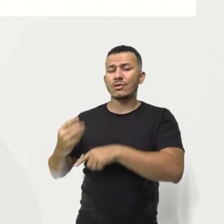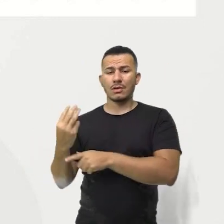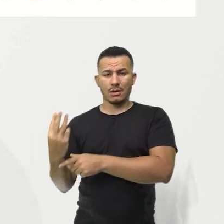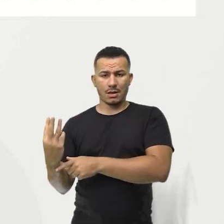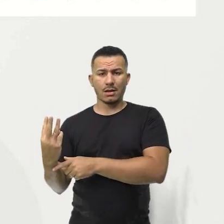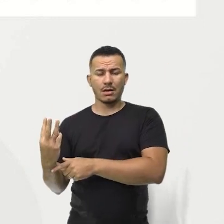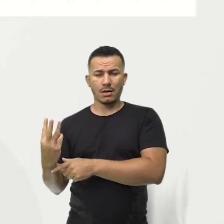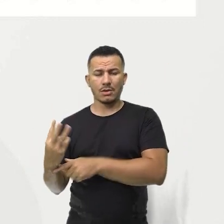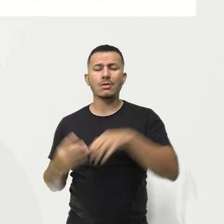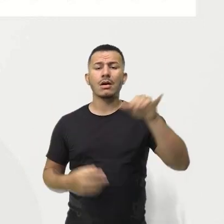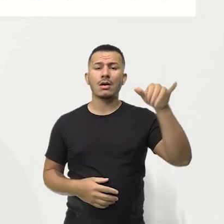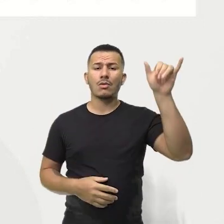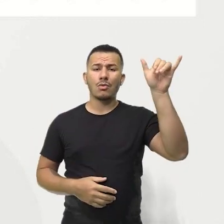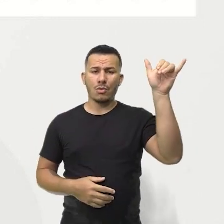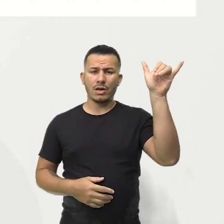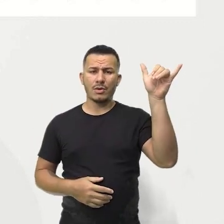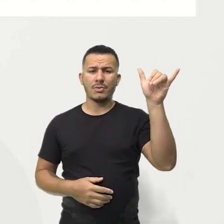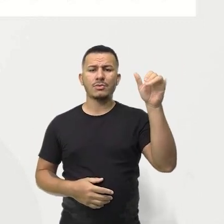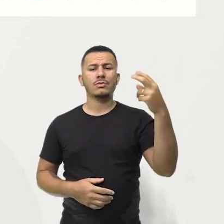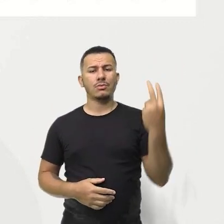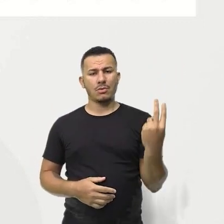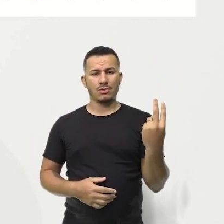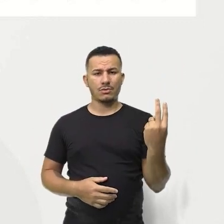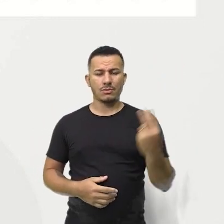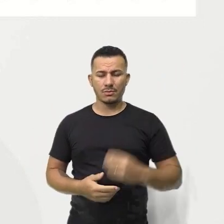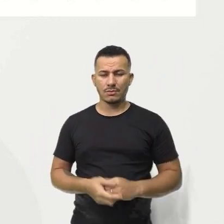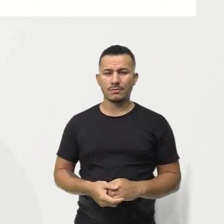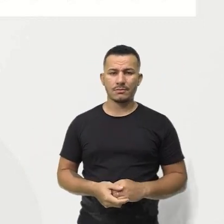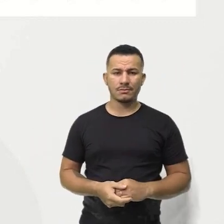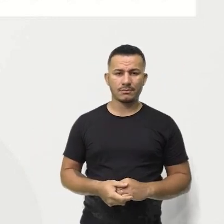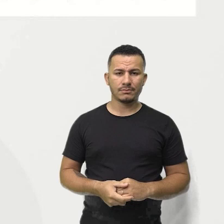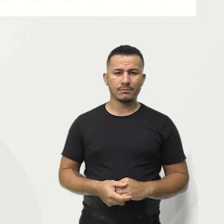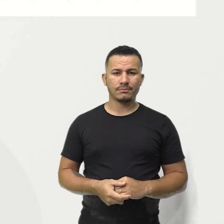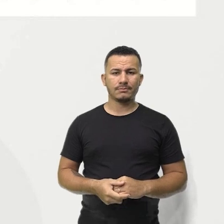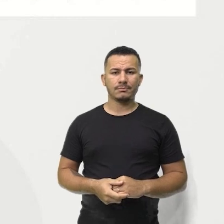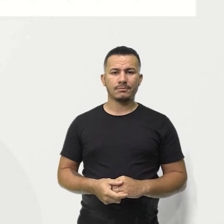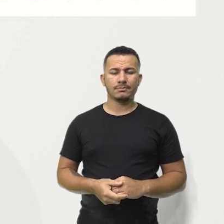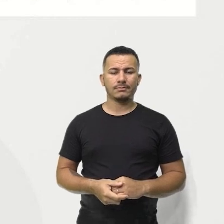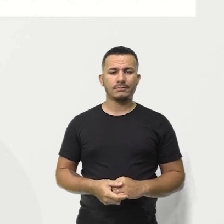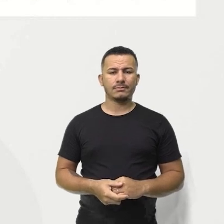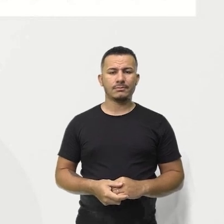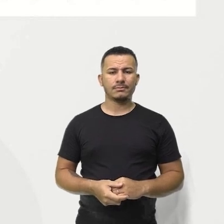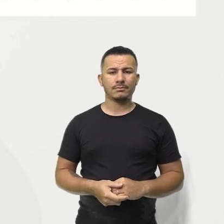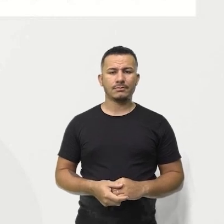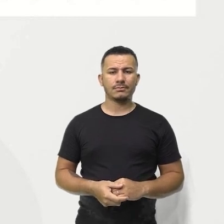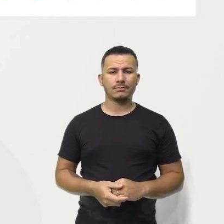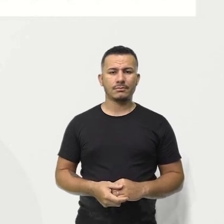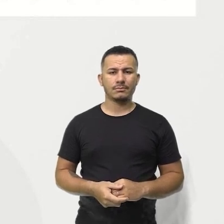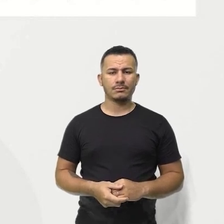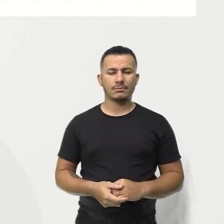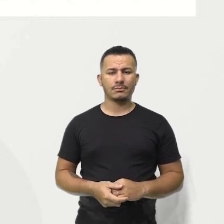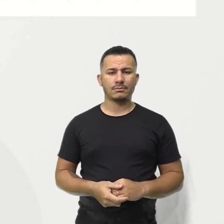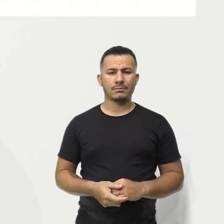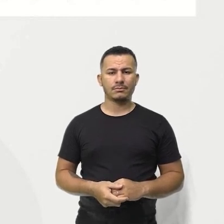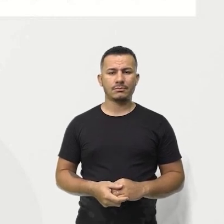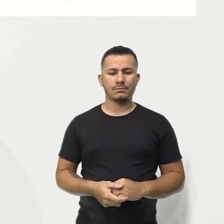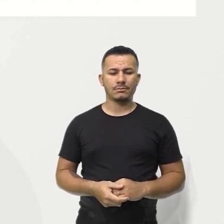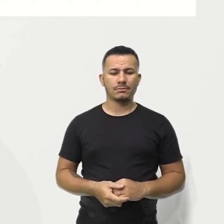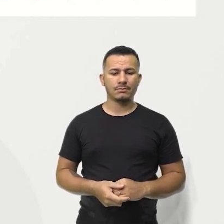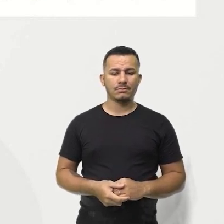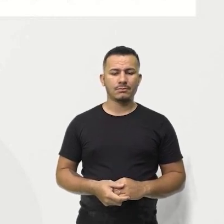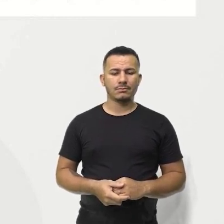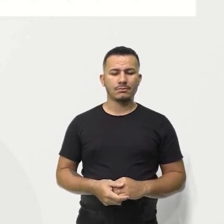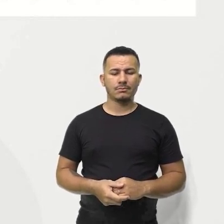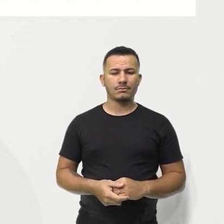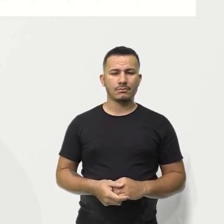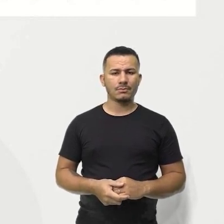as coordenadas do ponto D, olha só, o x vale 3 e o y vale 2. O